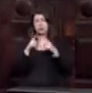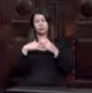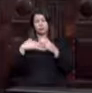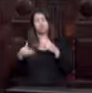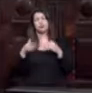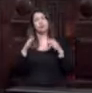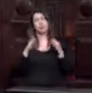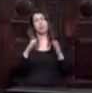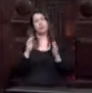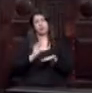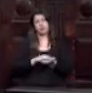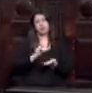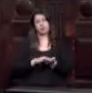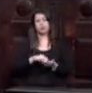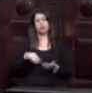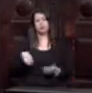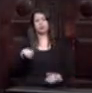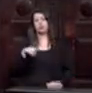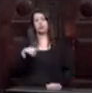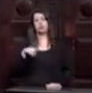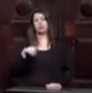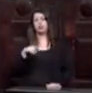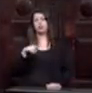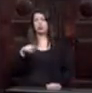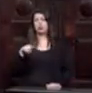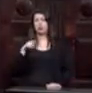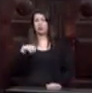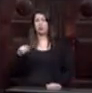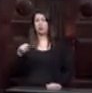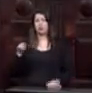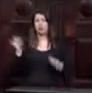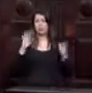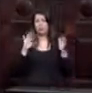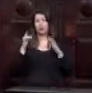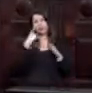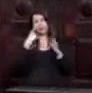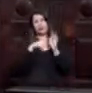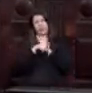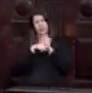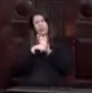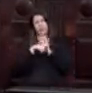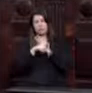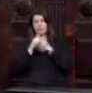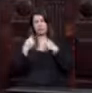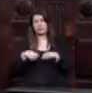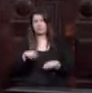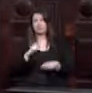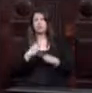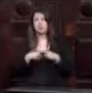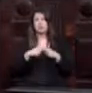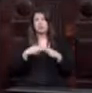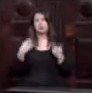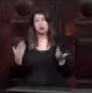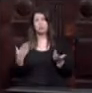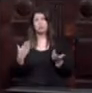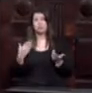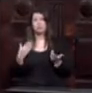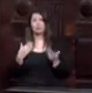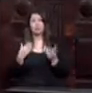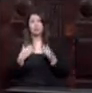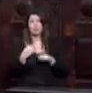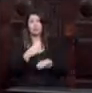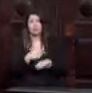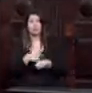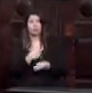que não pode é o voto ser um ou ser outro, dependendo se tem ou não verificação. Porque senão, a gente vai passar